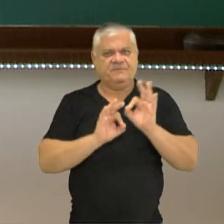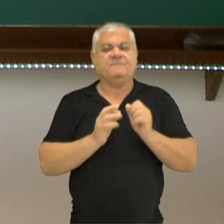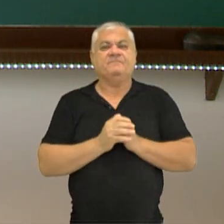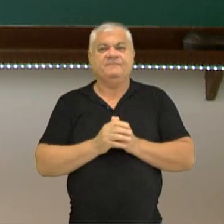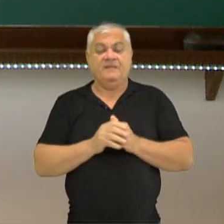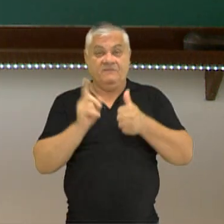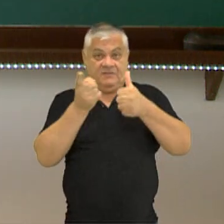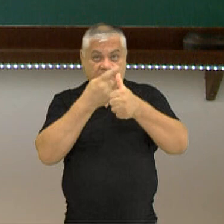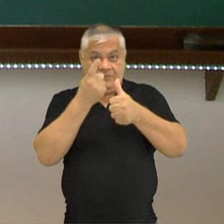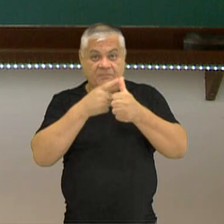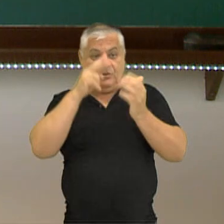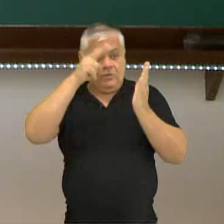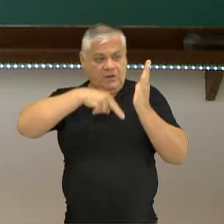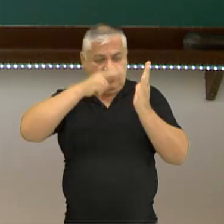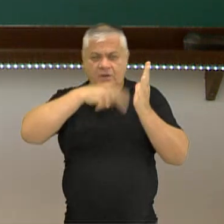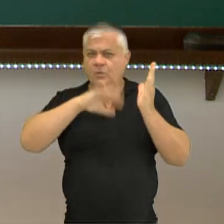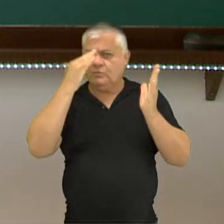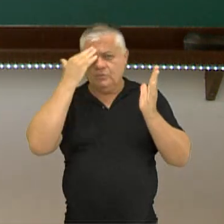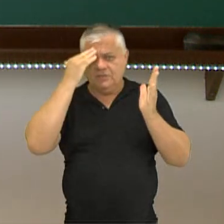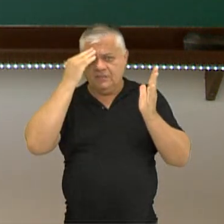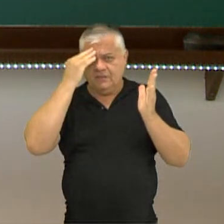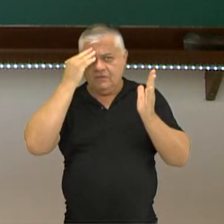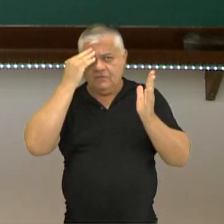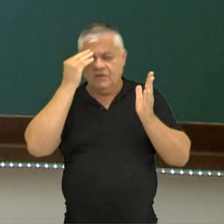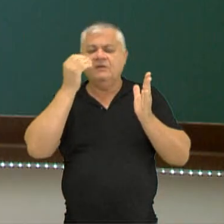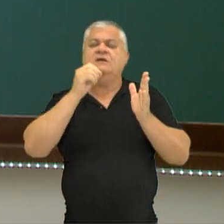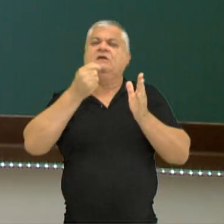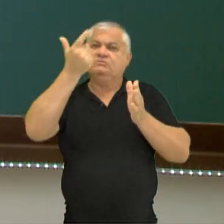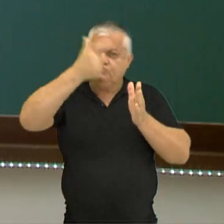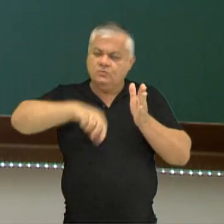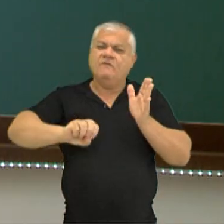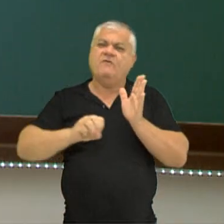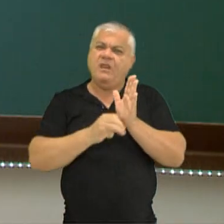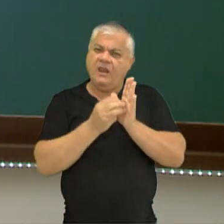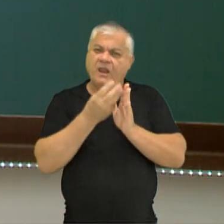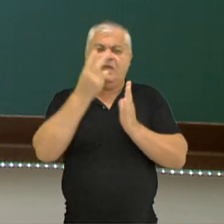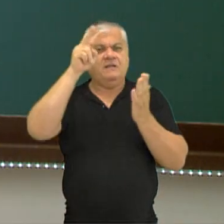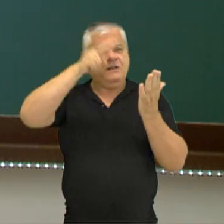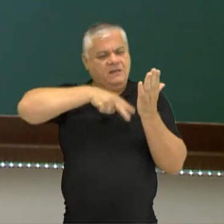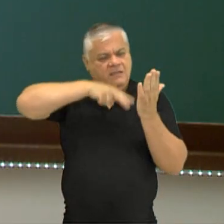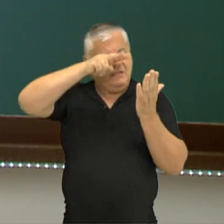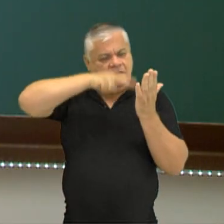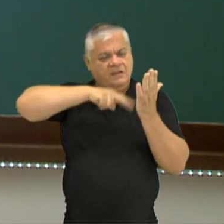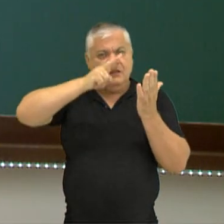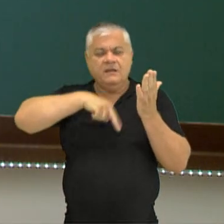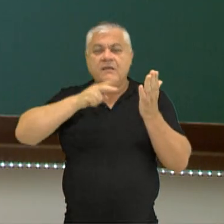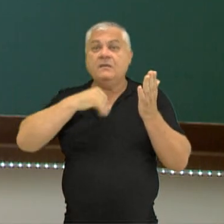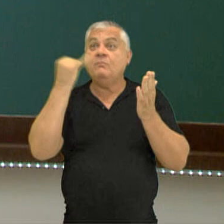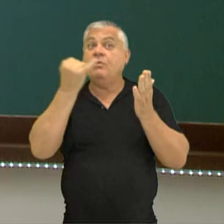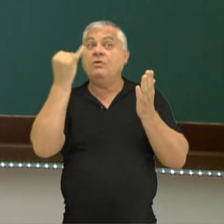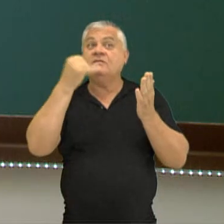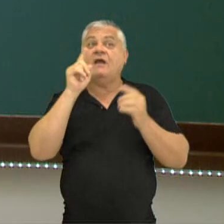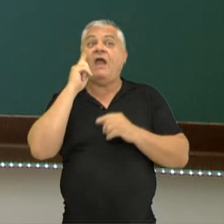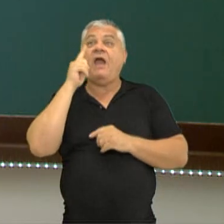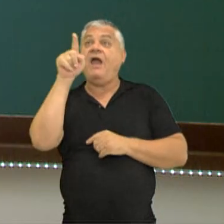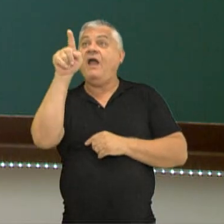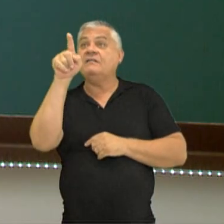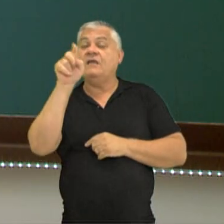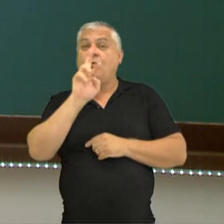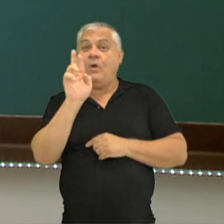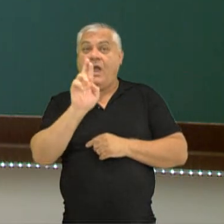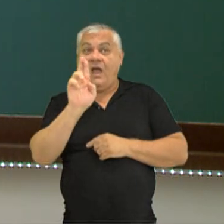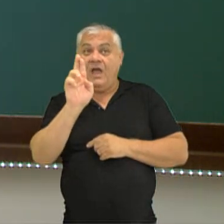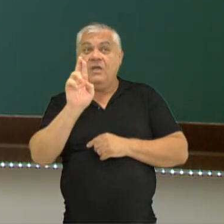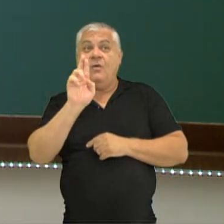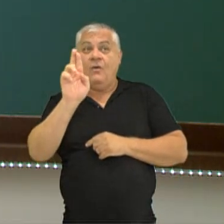fez a primeira leitura, não entendeu? O que você vai fazer? Lê novamente e destaca os pontos que são importantes. Então nós vemos aqui